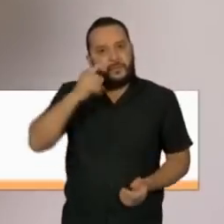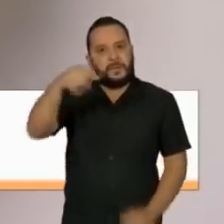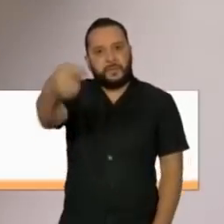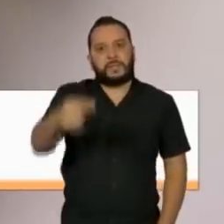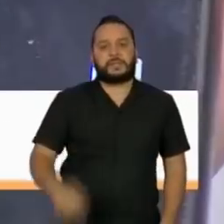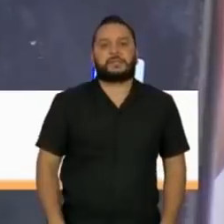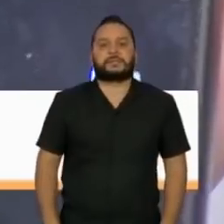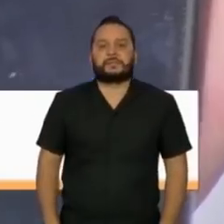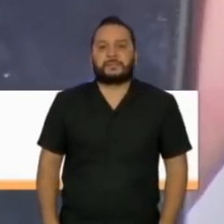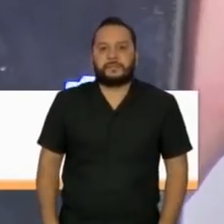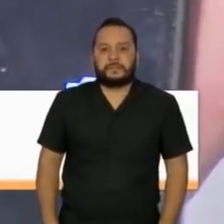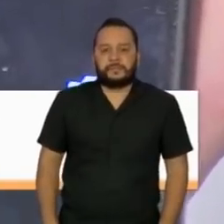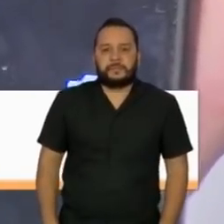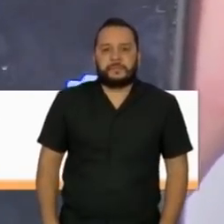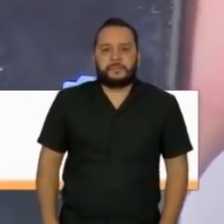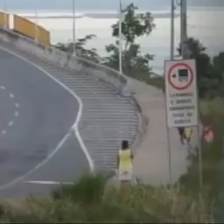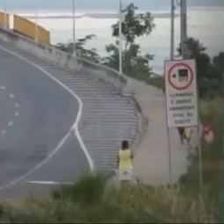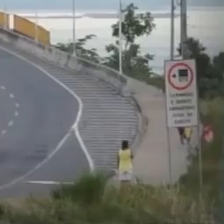já.